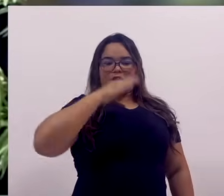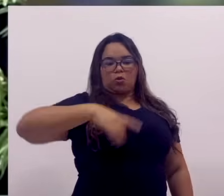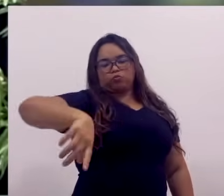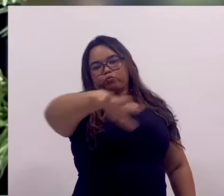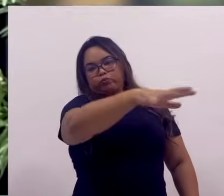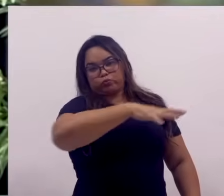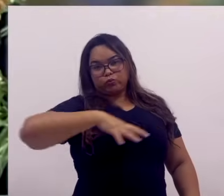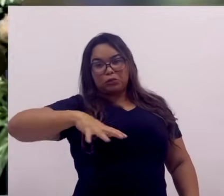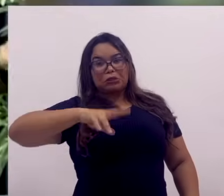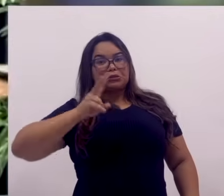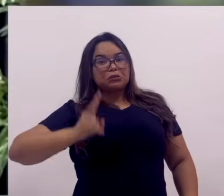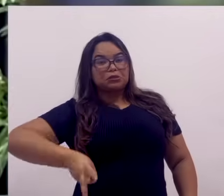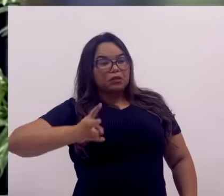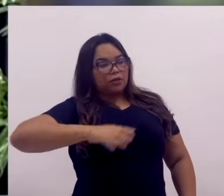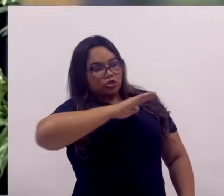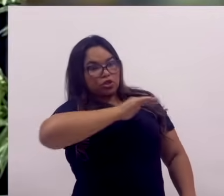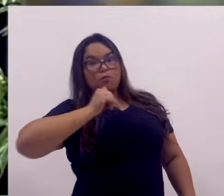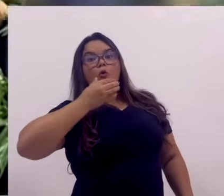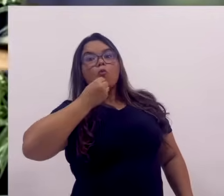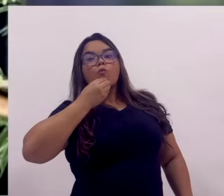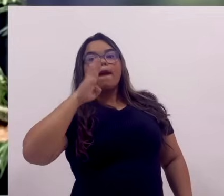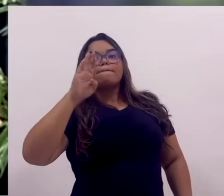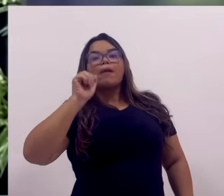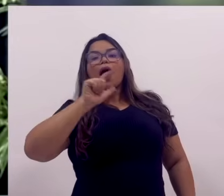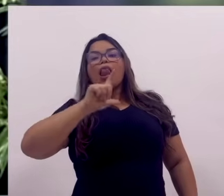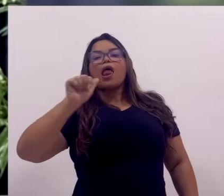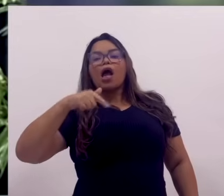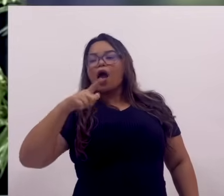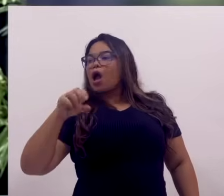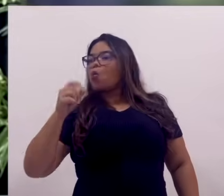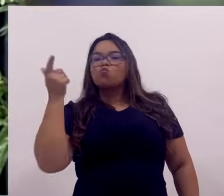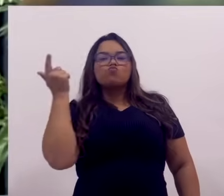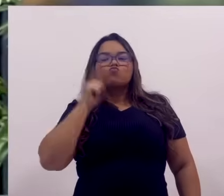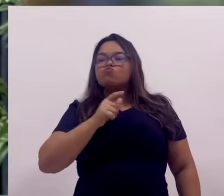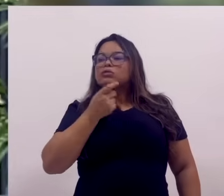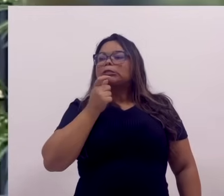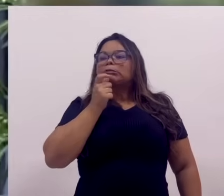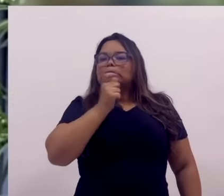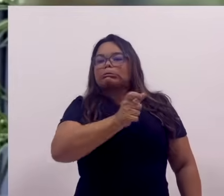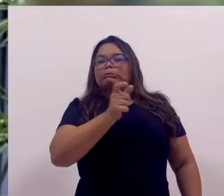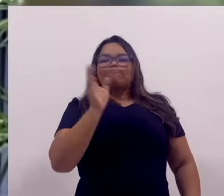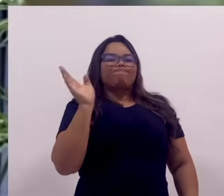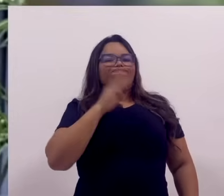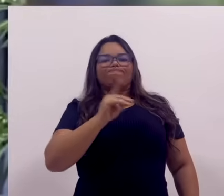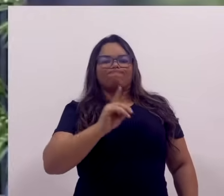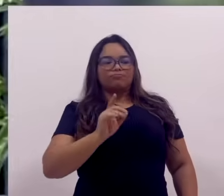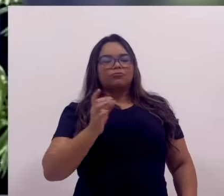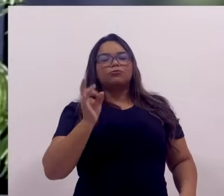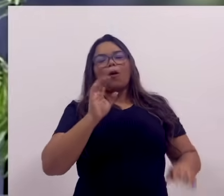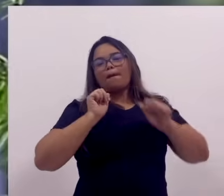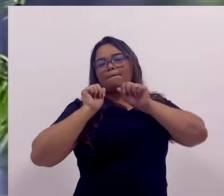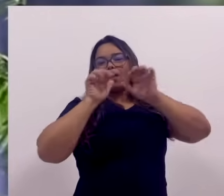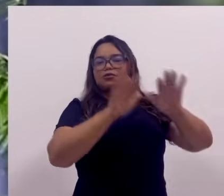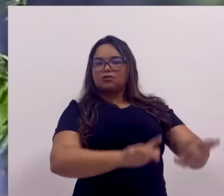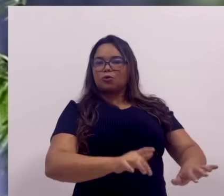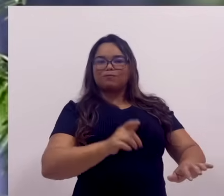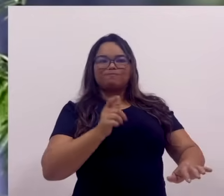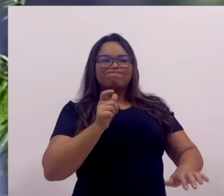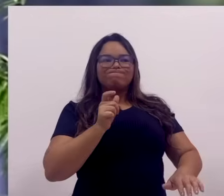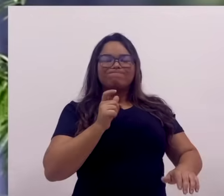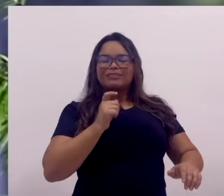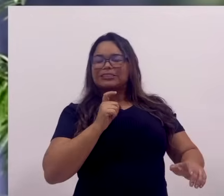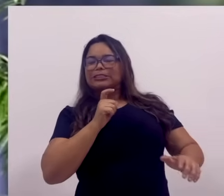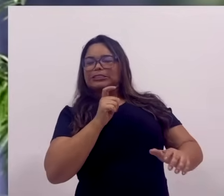acontecia? Uma bênção saía da sua boca. Um grande problema. Aqui estavam os filhos de Israel, e esse